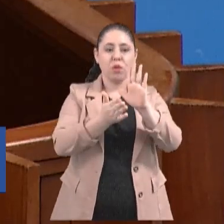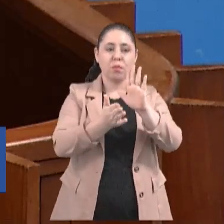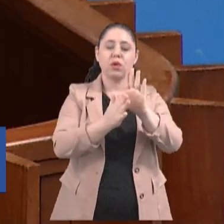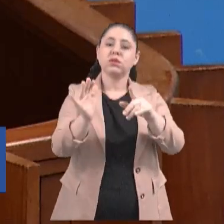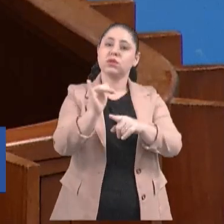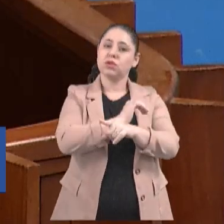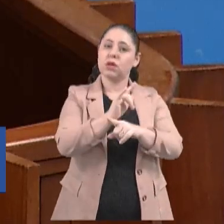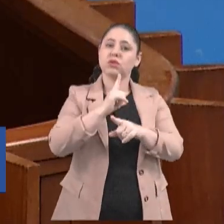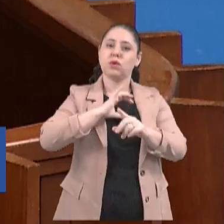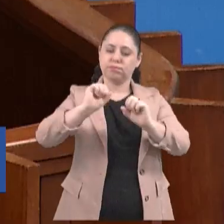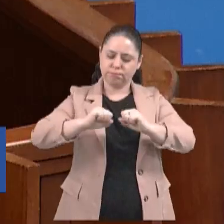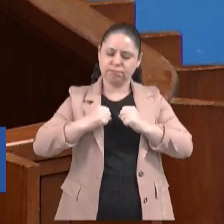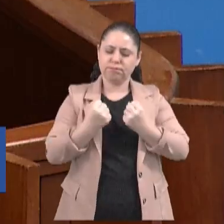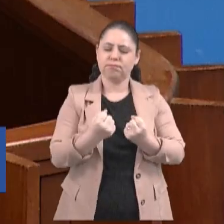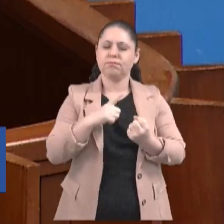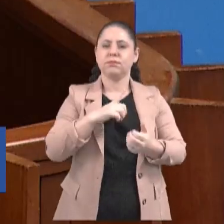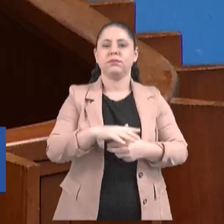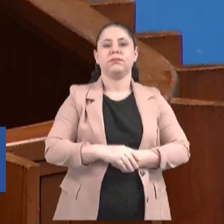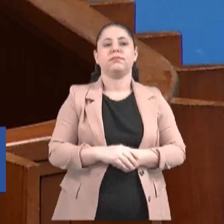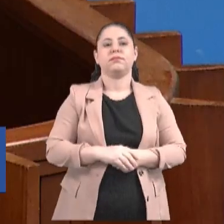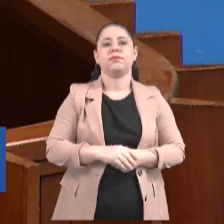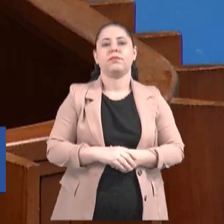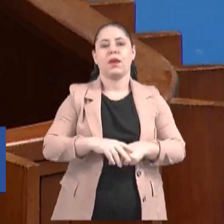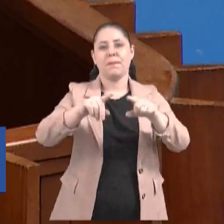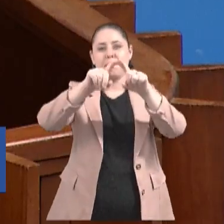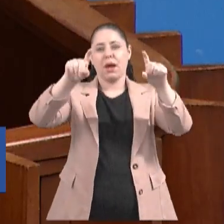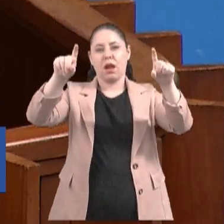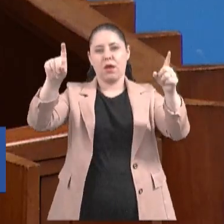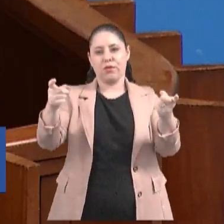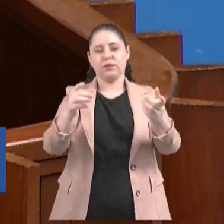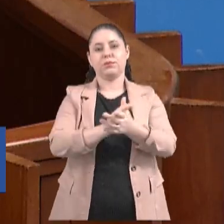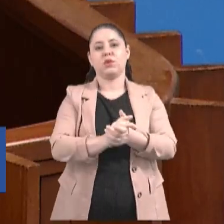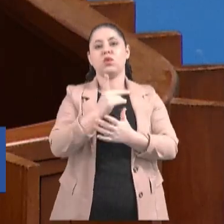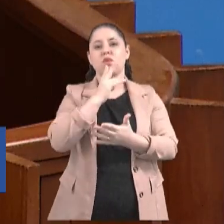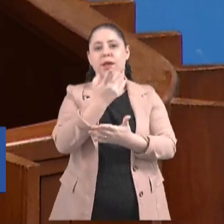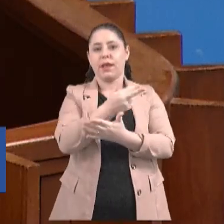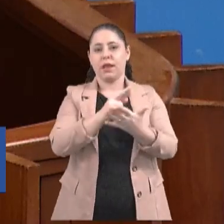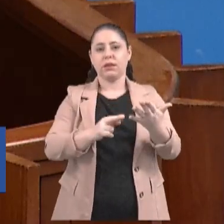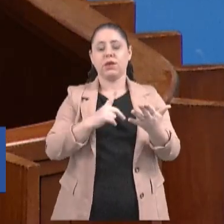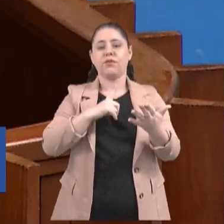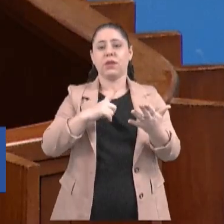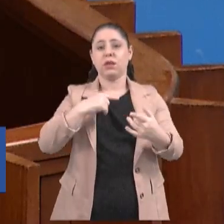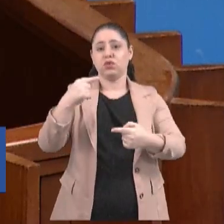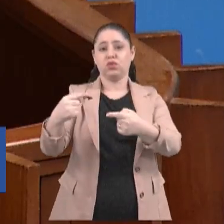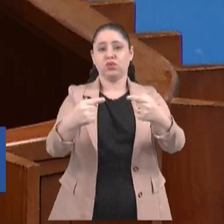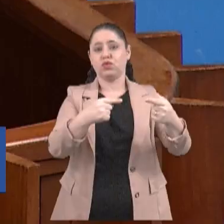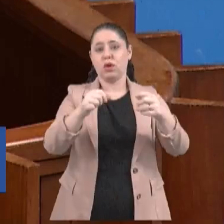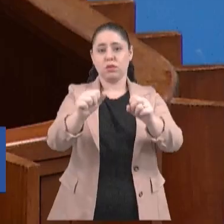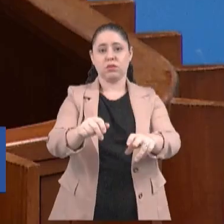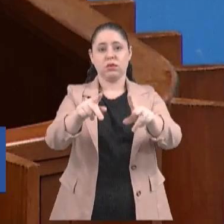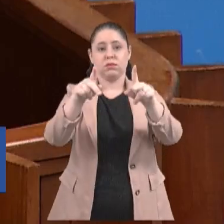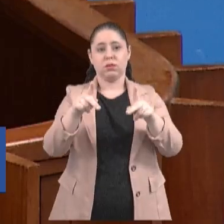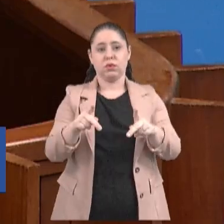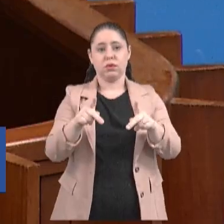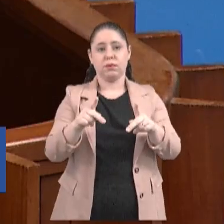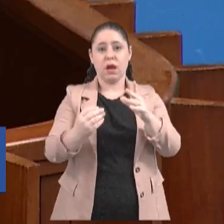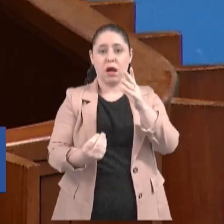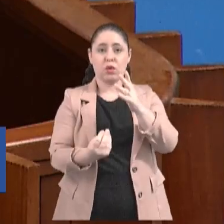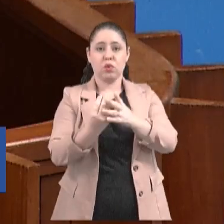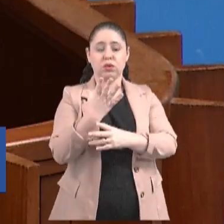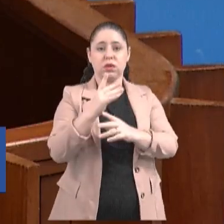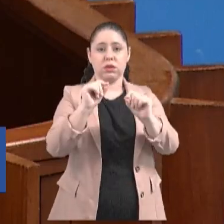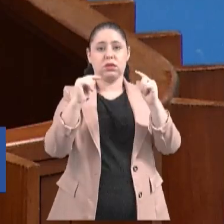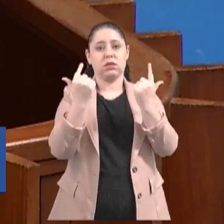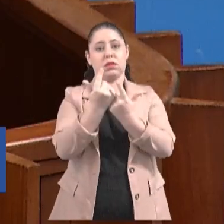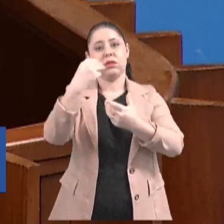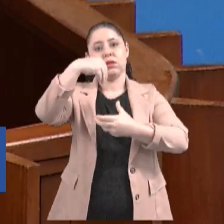de ações de enfrentamento. Parágrafo único. O relatório será debatido em audiência pública, realizada na